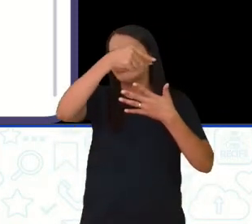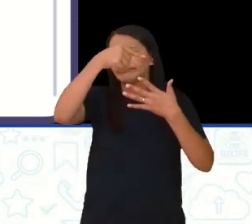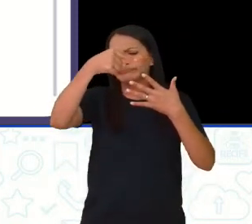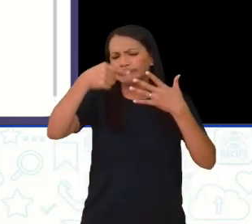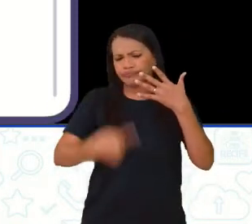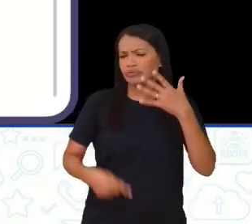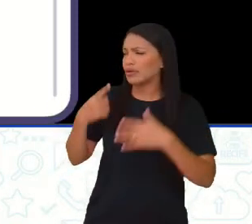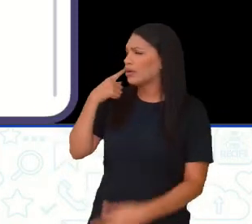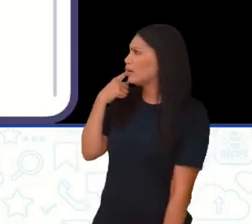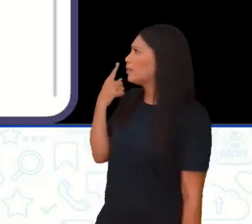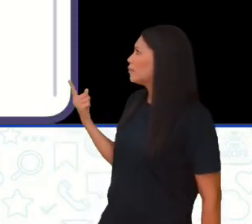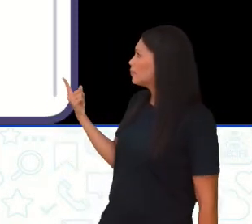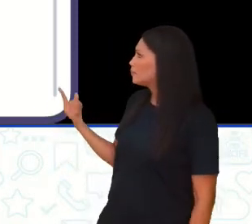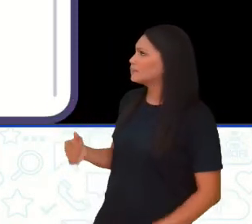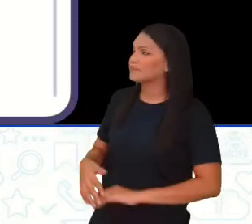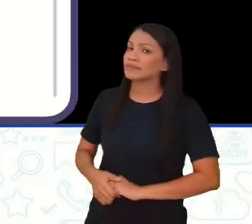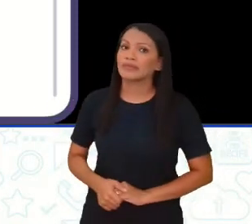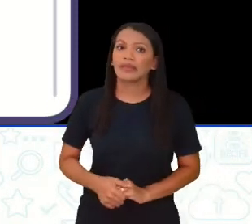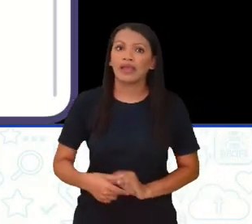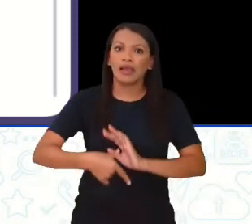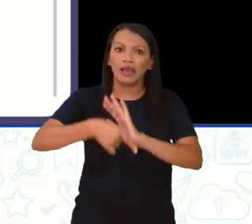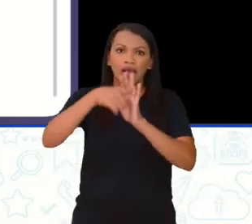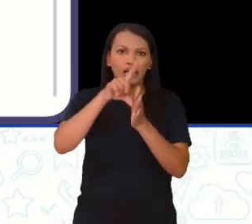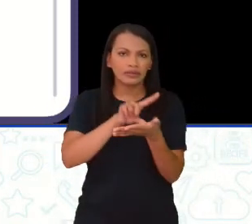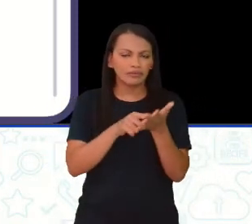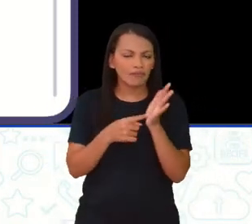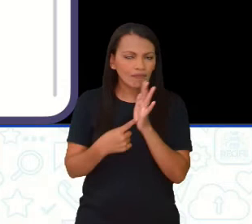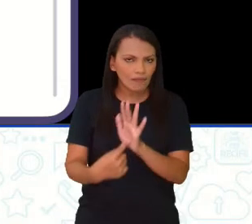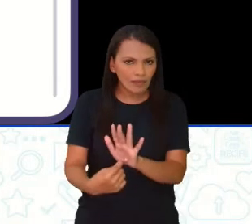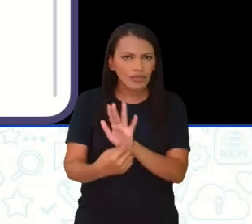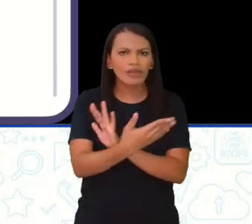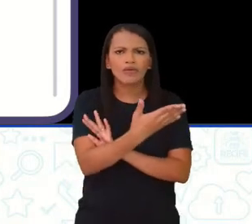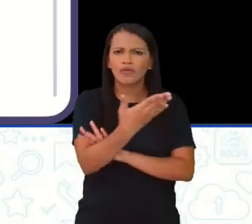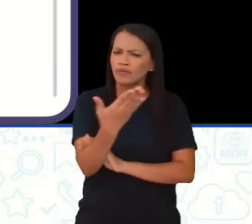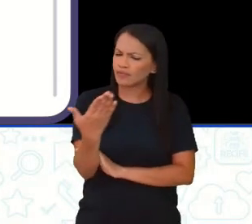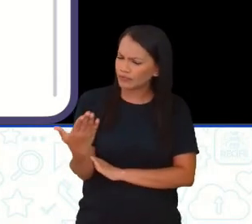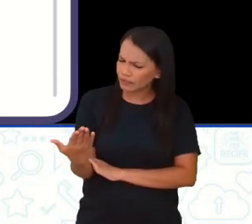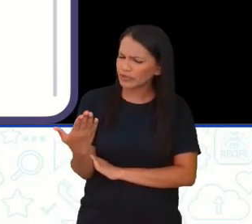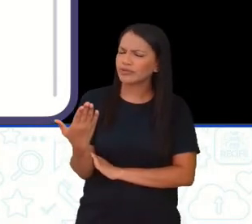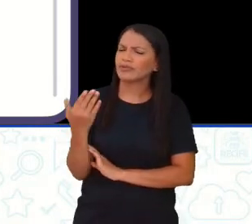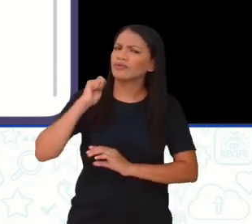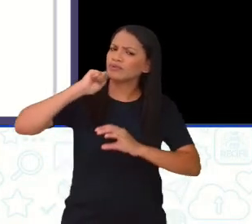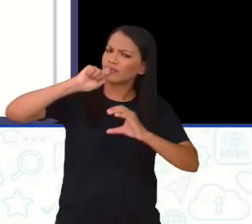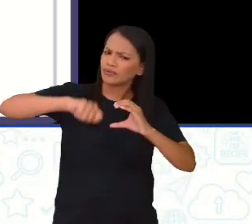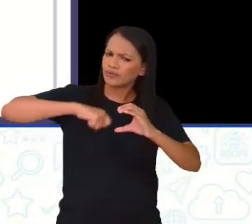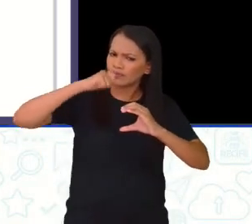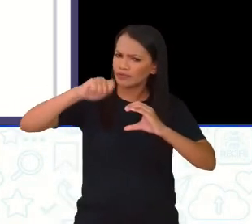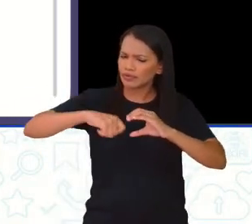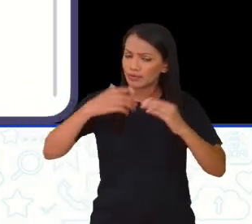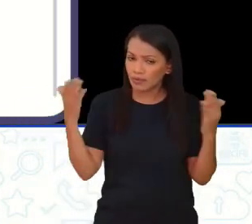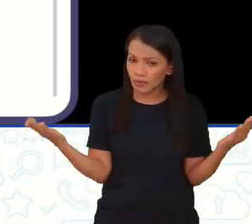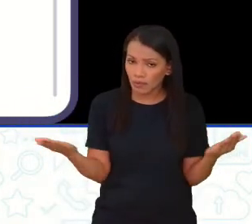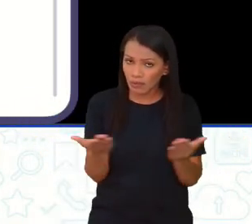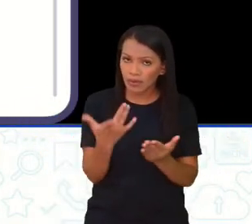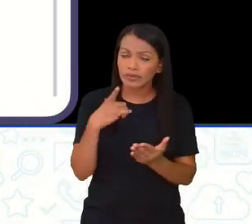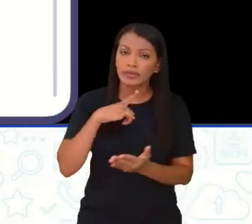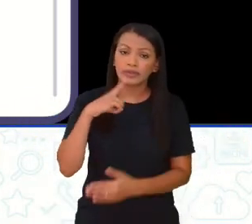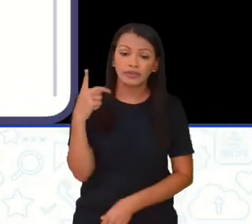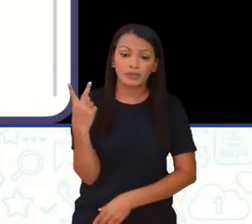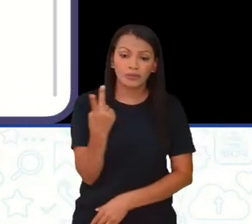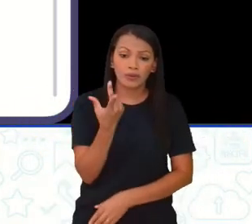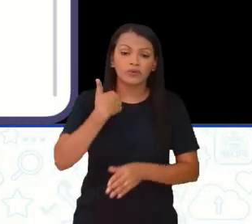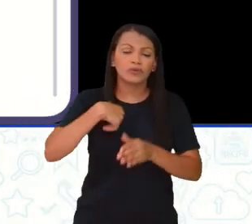mostrar os vídeos que eu trouxe para vocês hoje, eu gostaria de fazer um lembrete, né, porque a gente tem dois conteúdos que